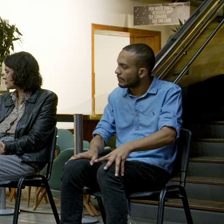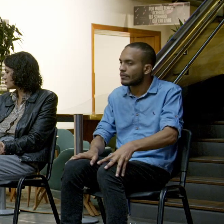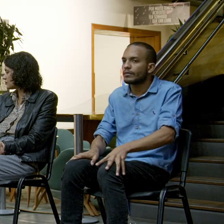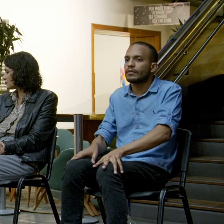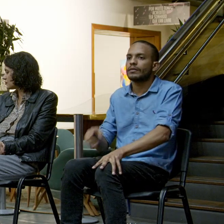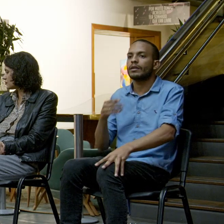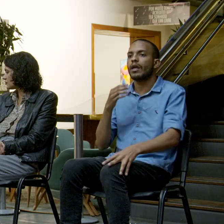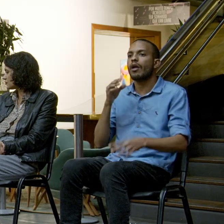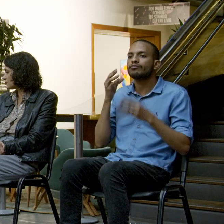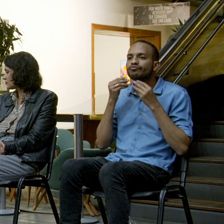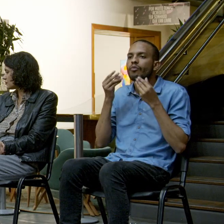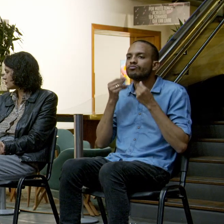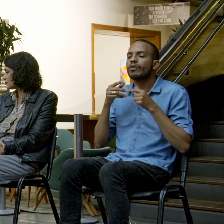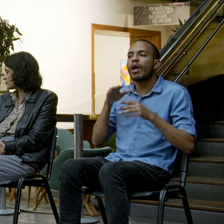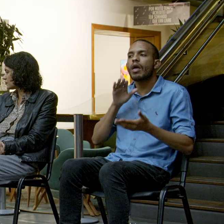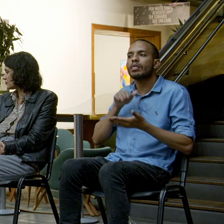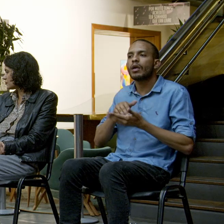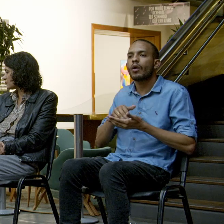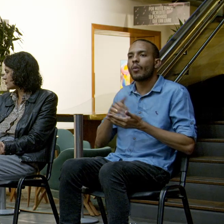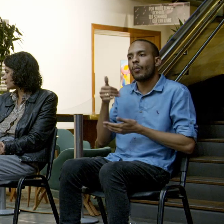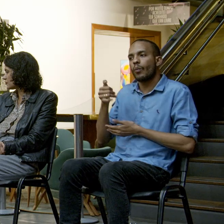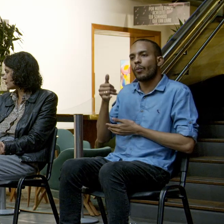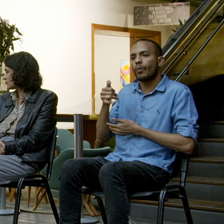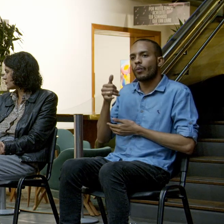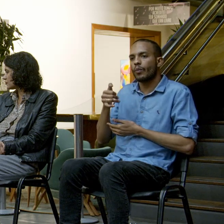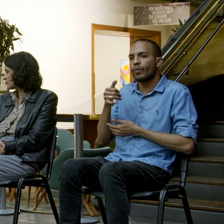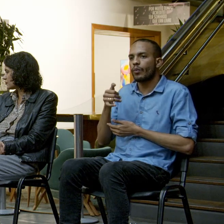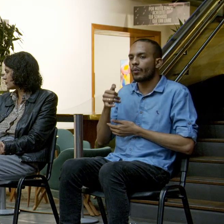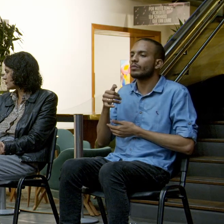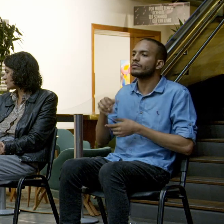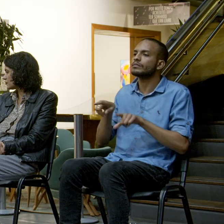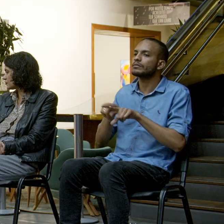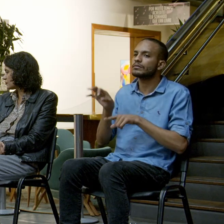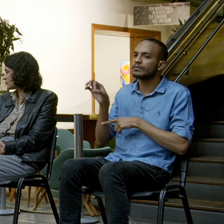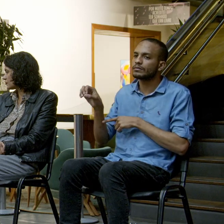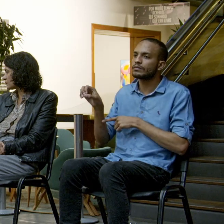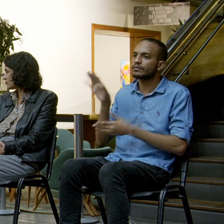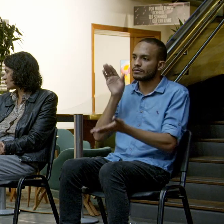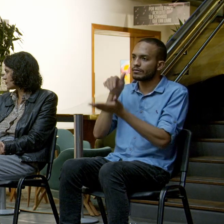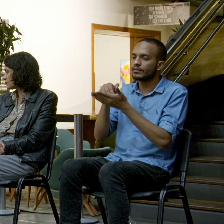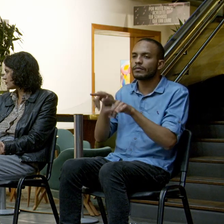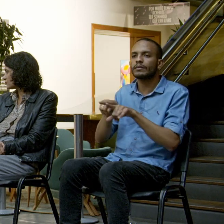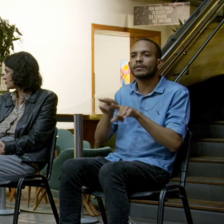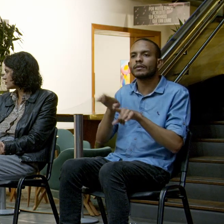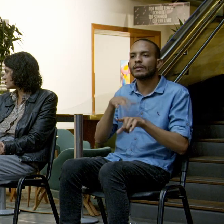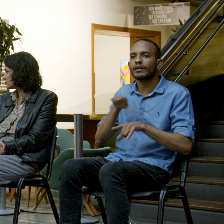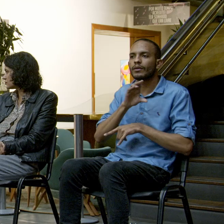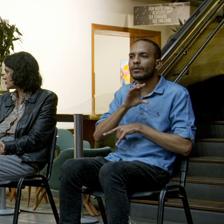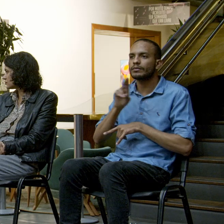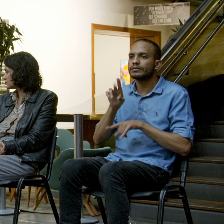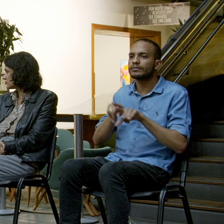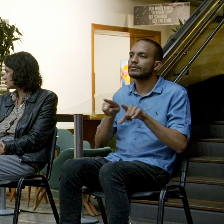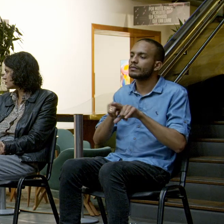Da boca ao ânus, diz a artista, vivemos e morremos. Parece-me difícil não falar, não poetizar com o dentro e